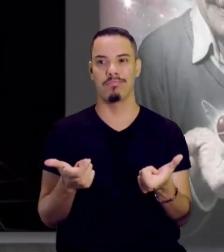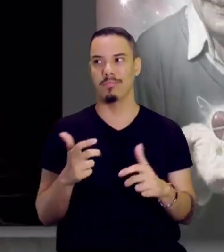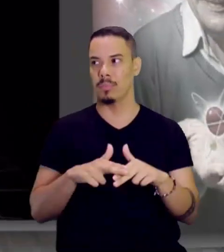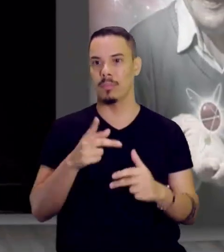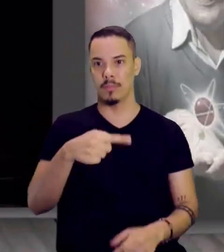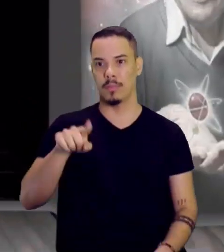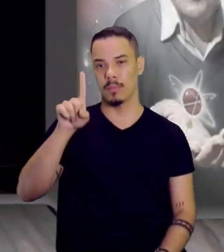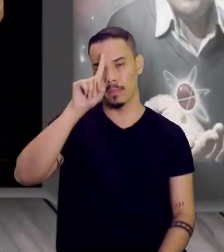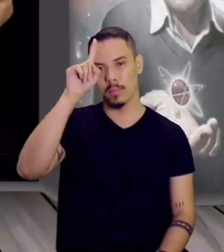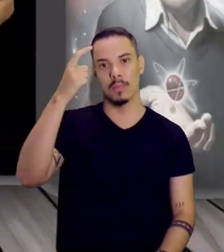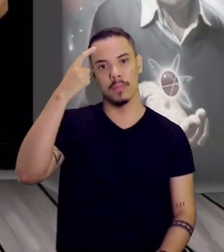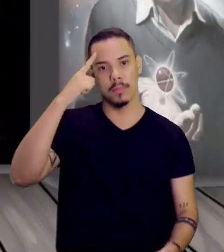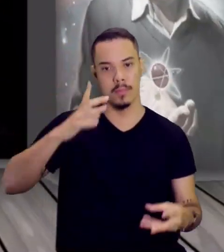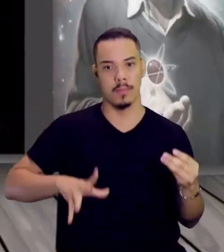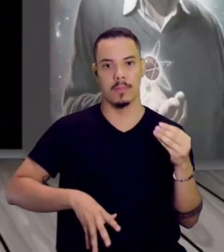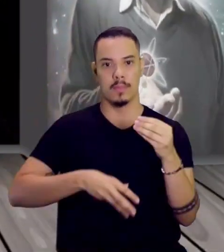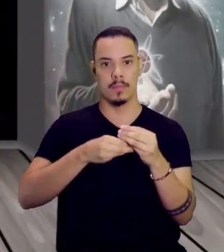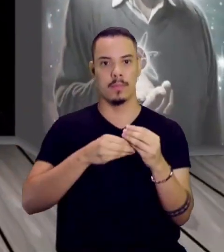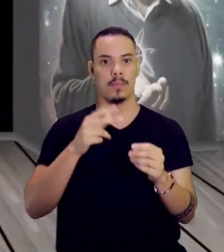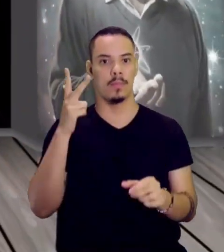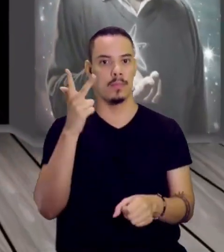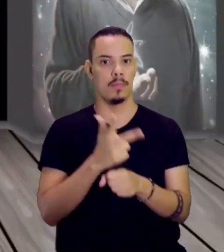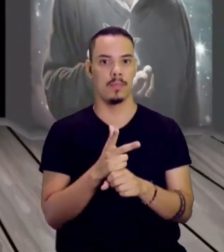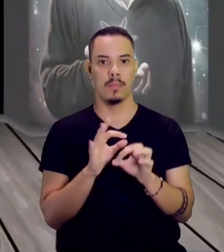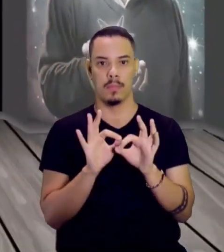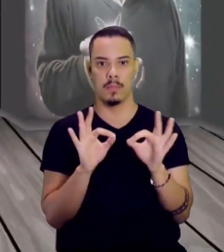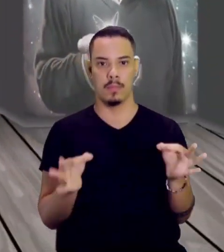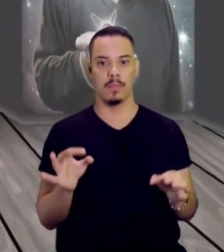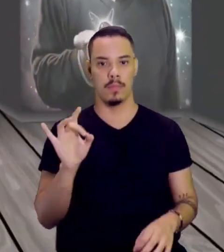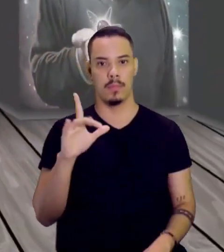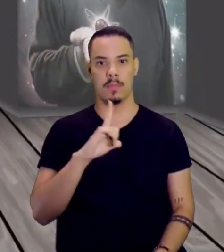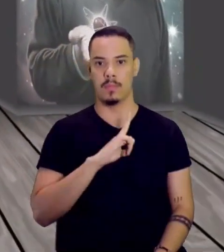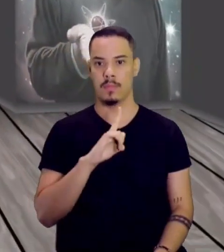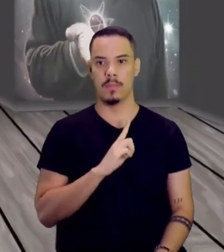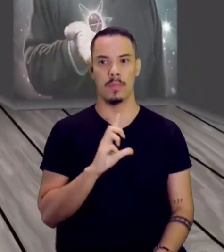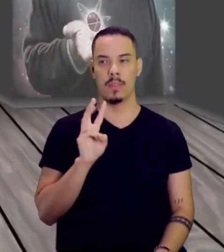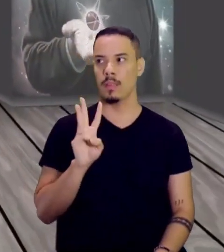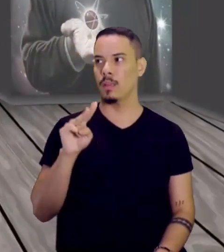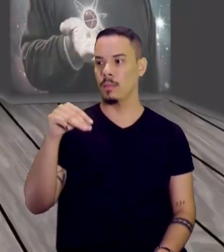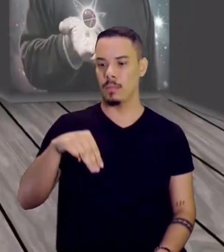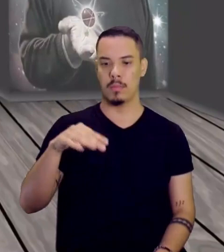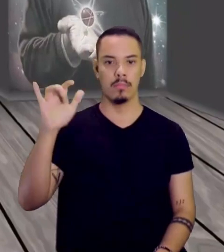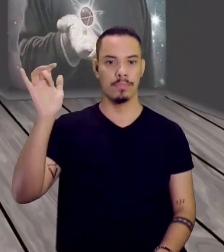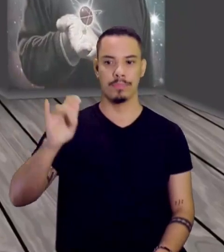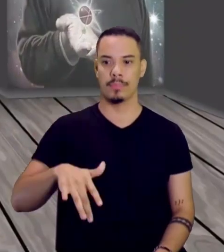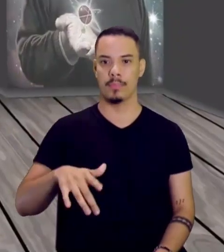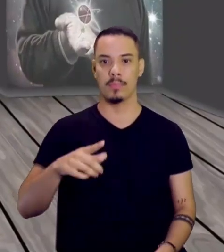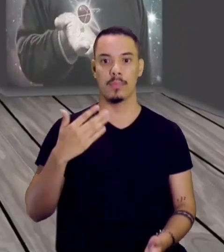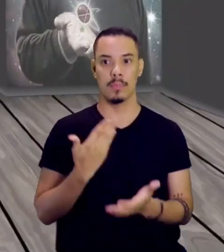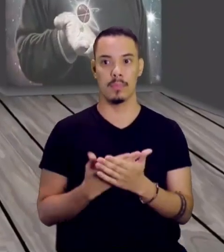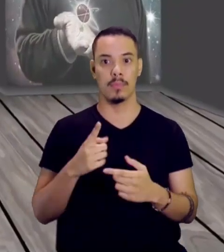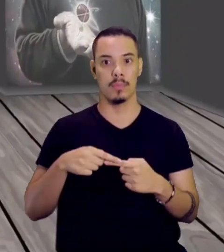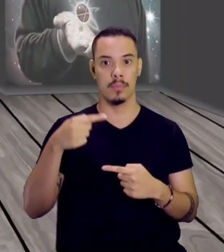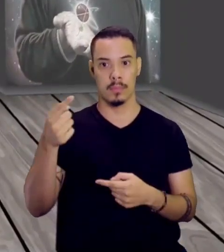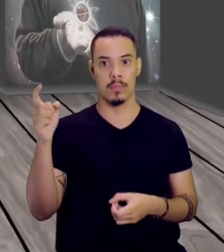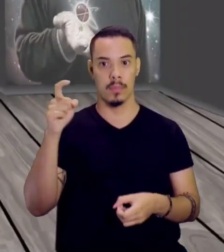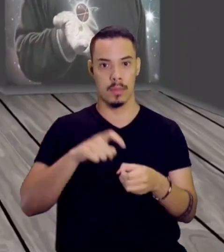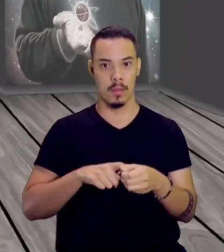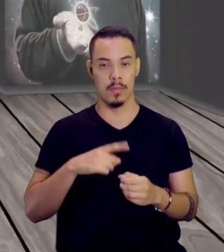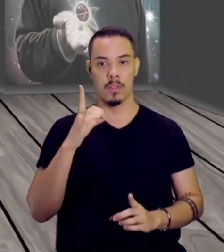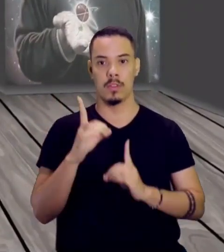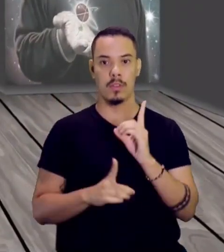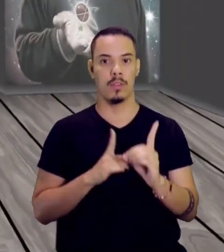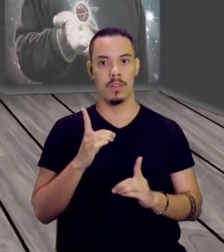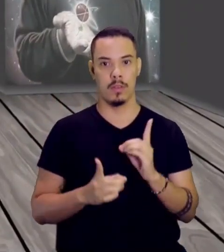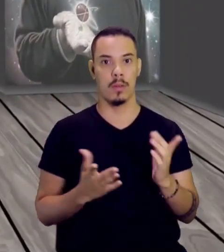para você complementar. É um vídeo pequeno, ele só tem menos de 3 minutos. Mas na próxima aula a gente volta com mais dinâmica,